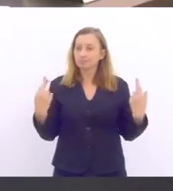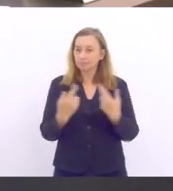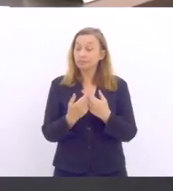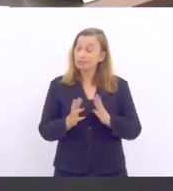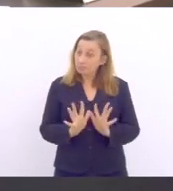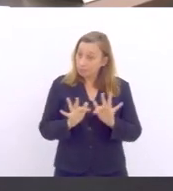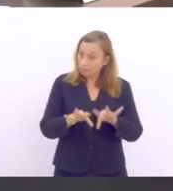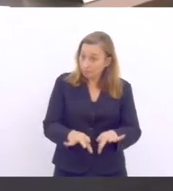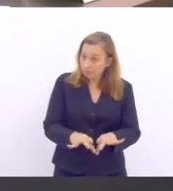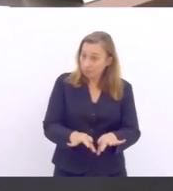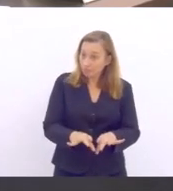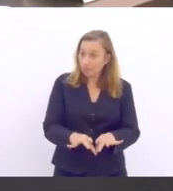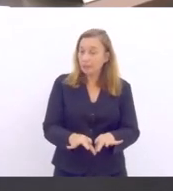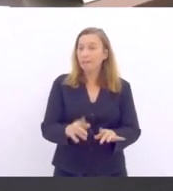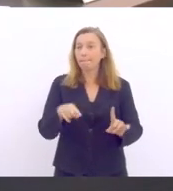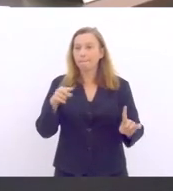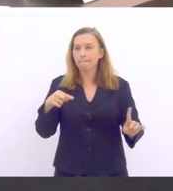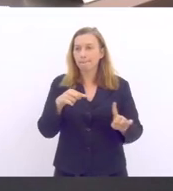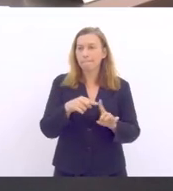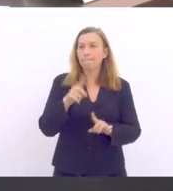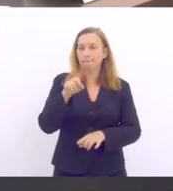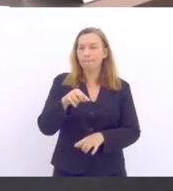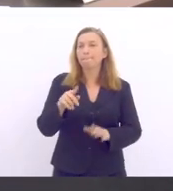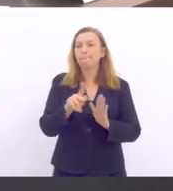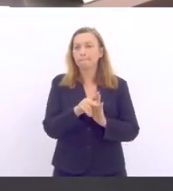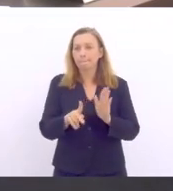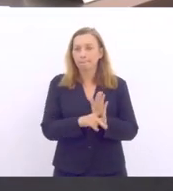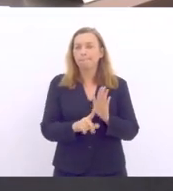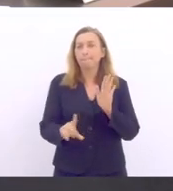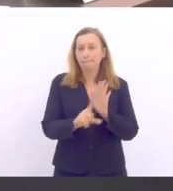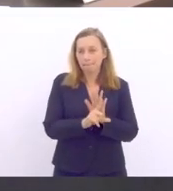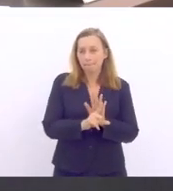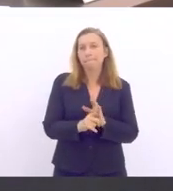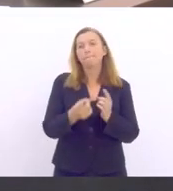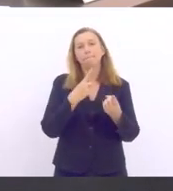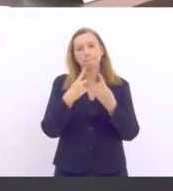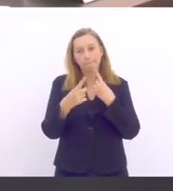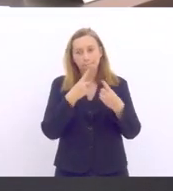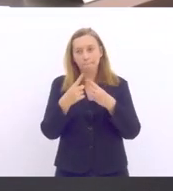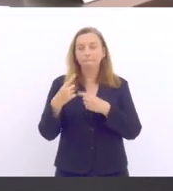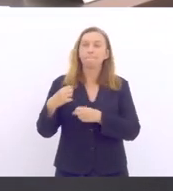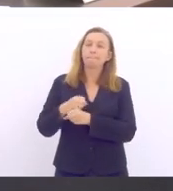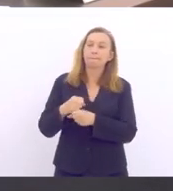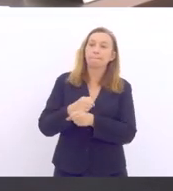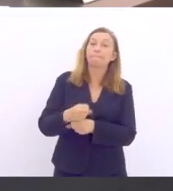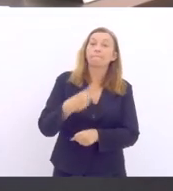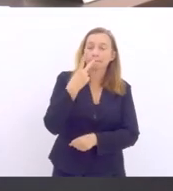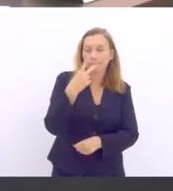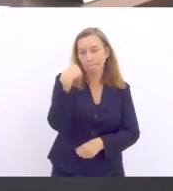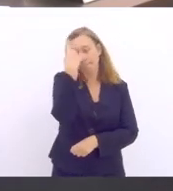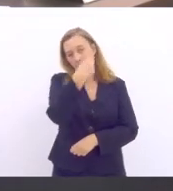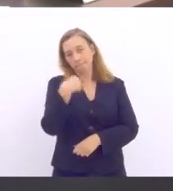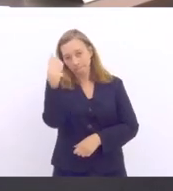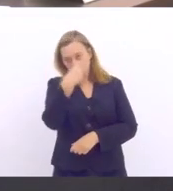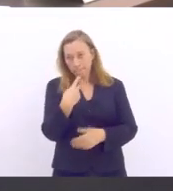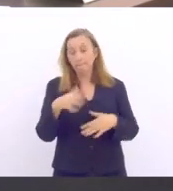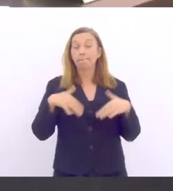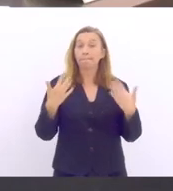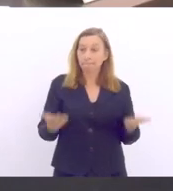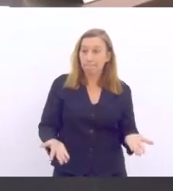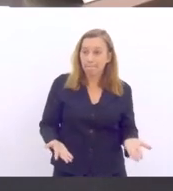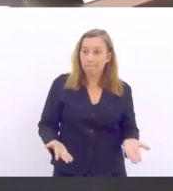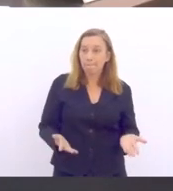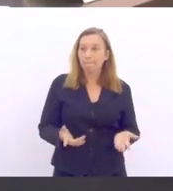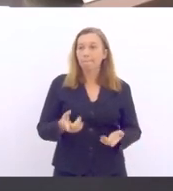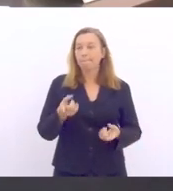chegando ao final, o objeto é o projeto de lei que a gente debateu durante mais de 2 horas. Então, para